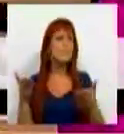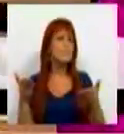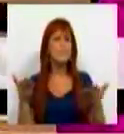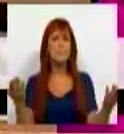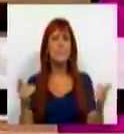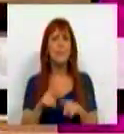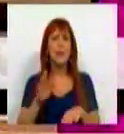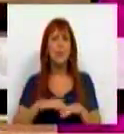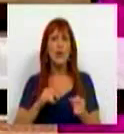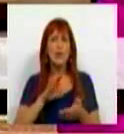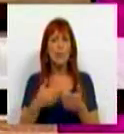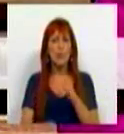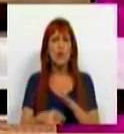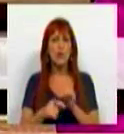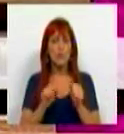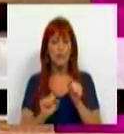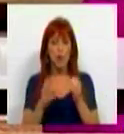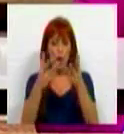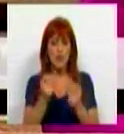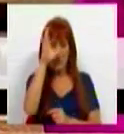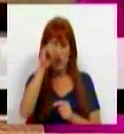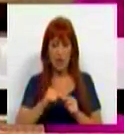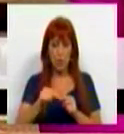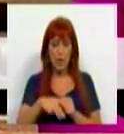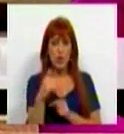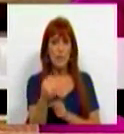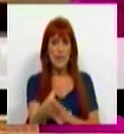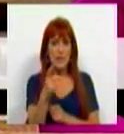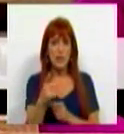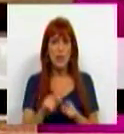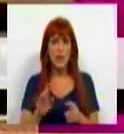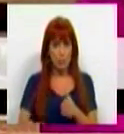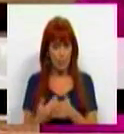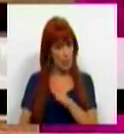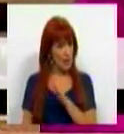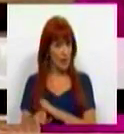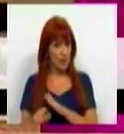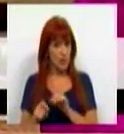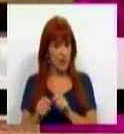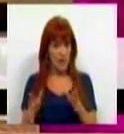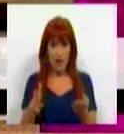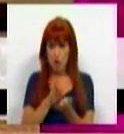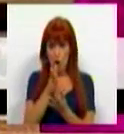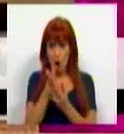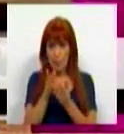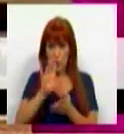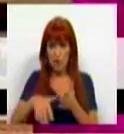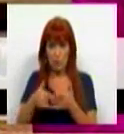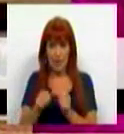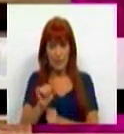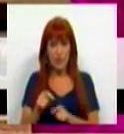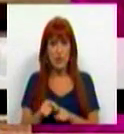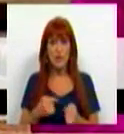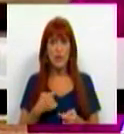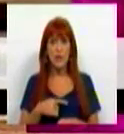Deputados acerca da proposta de lei do Orçamento do Estado para 2016. E da proposta de lei das grandes opções do plano no